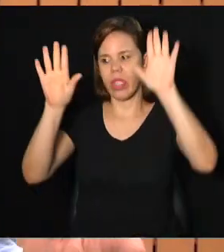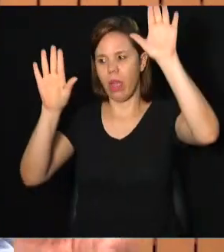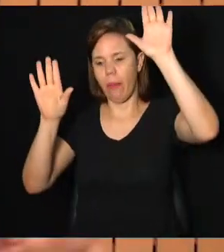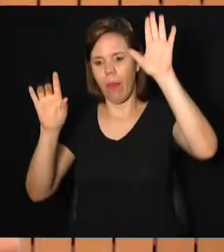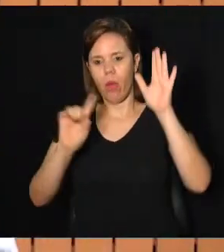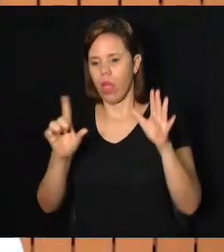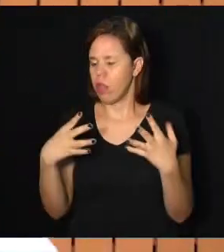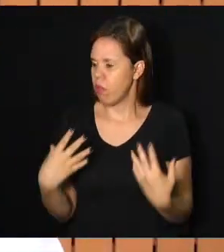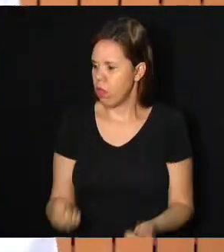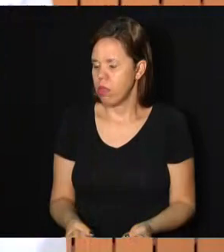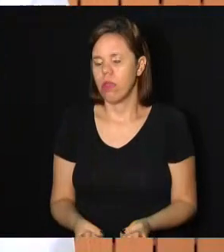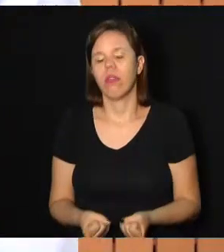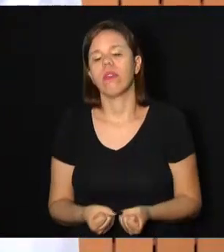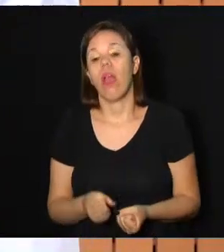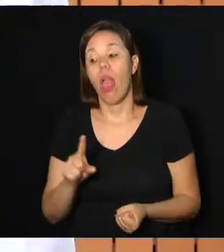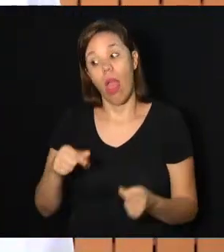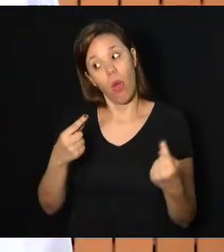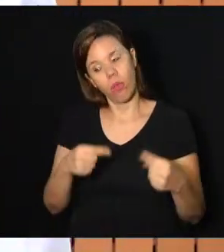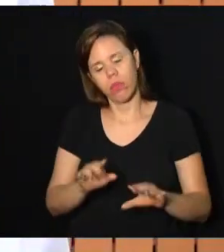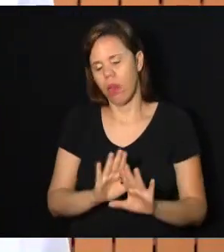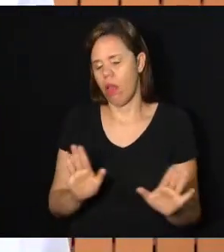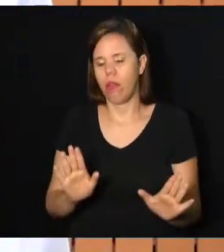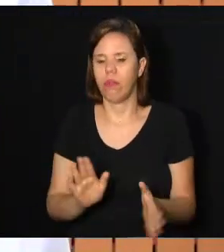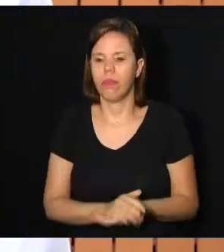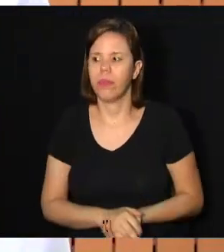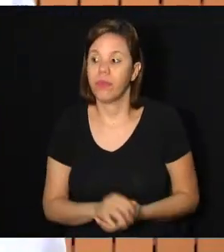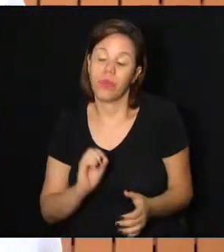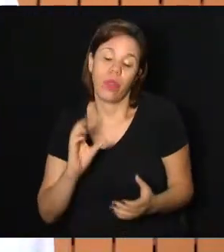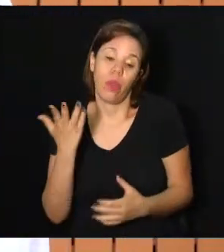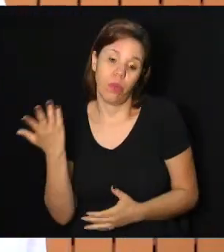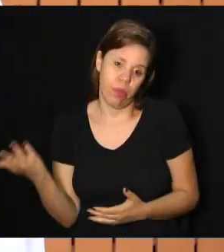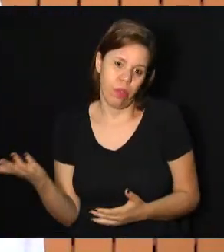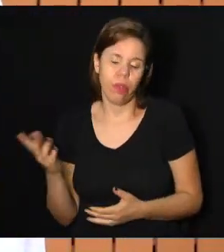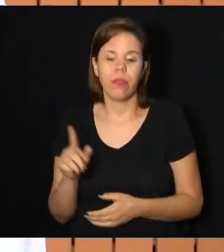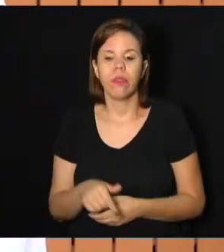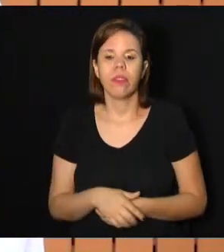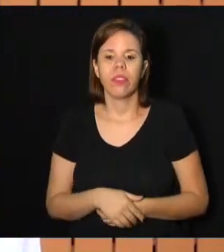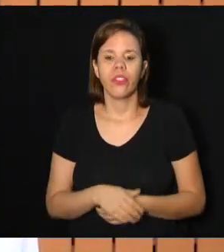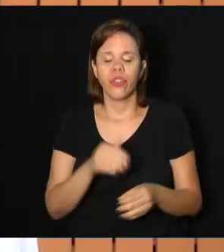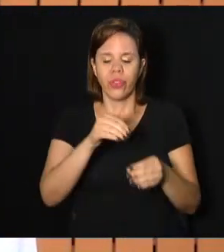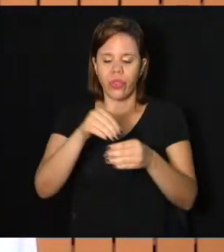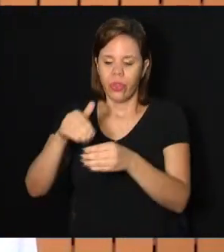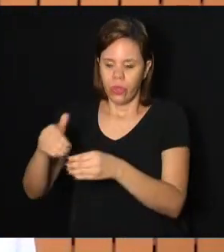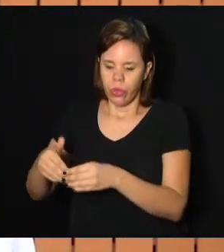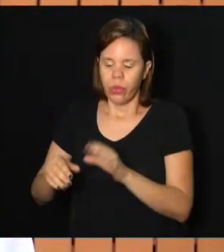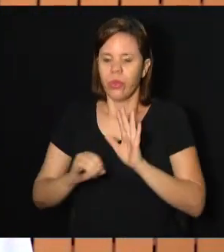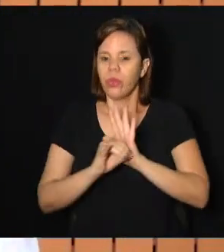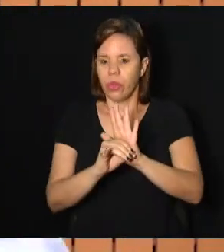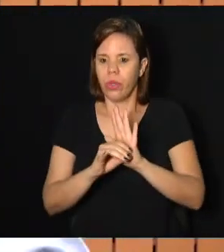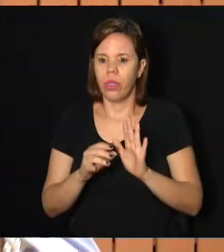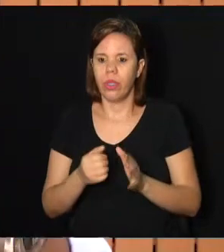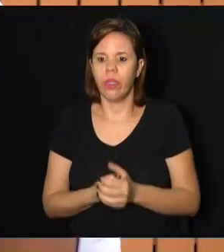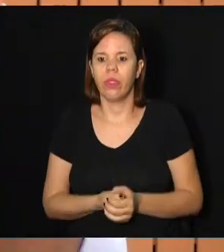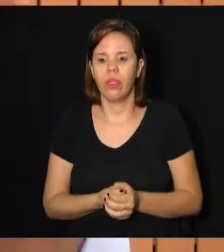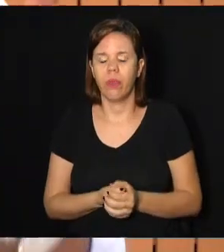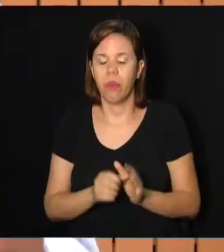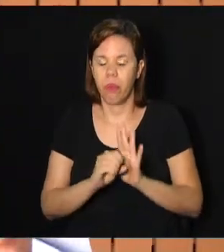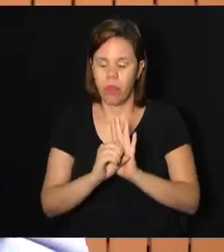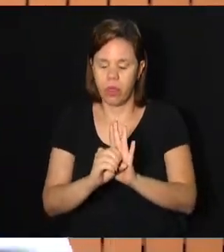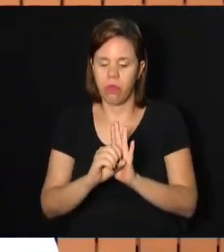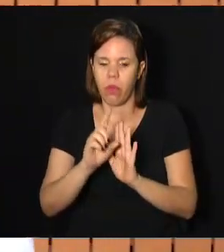mão quem é contrário. O que acontece? Essa votação simbólica não